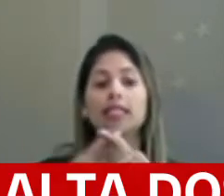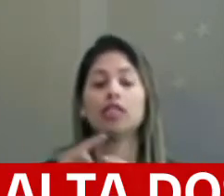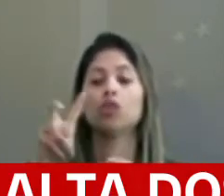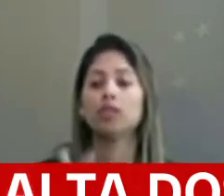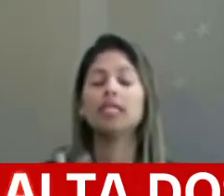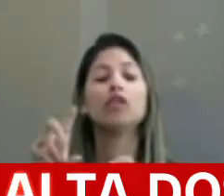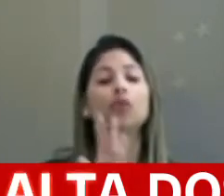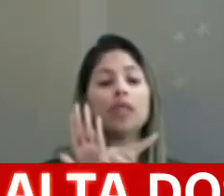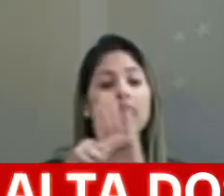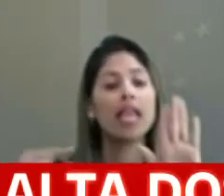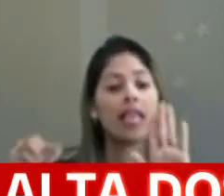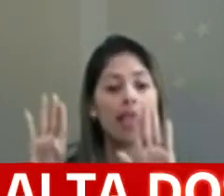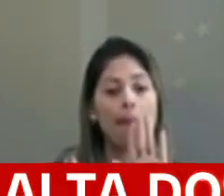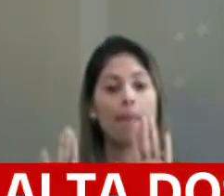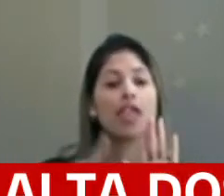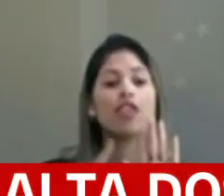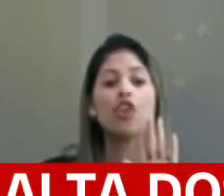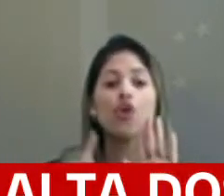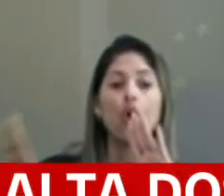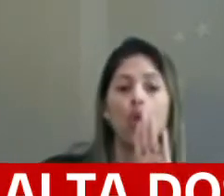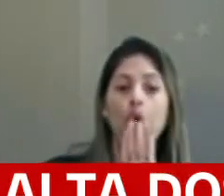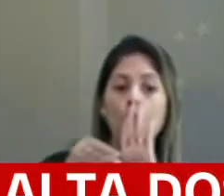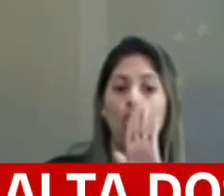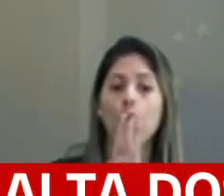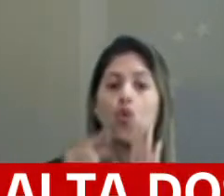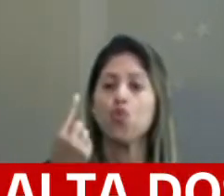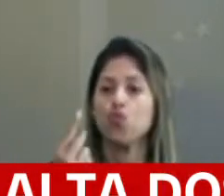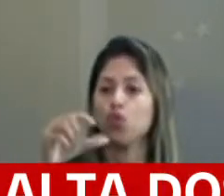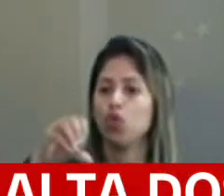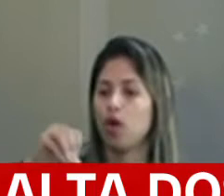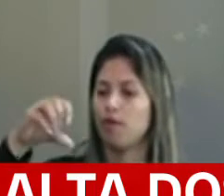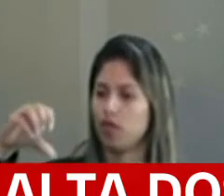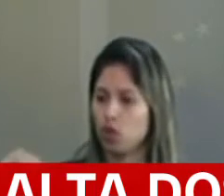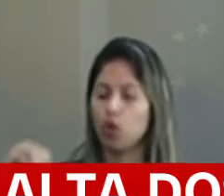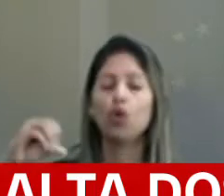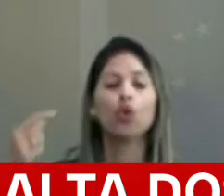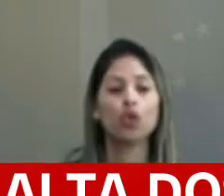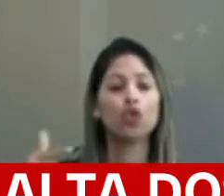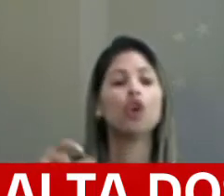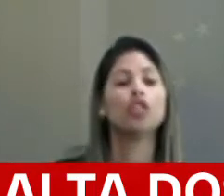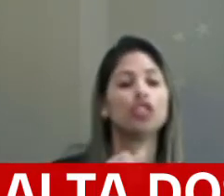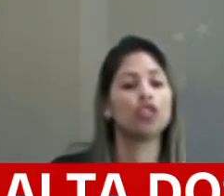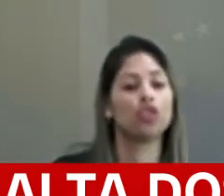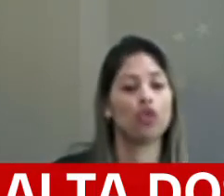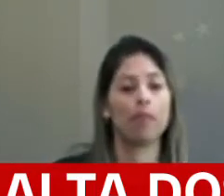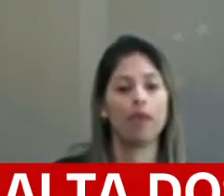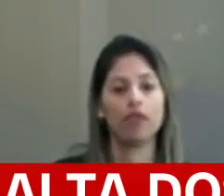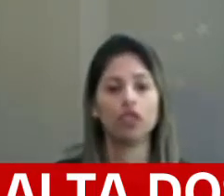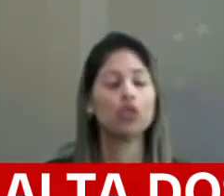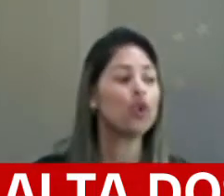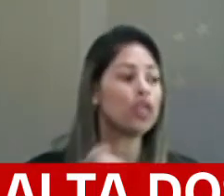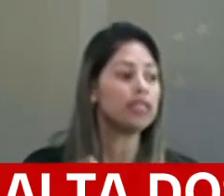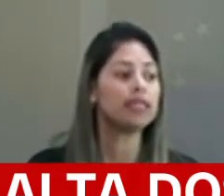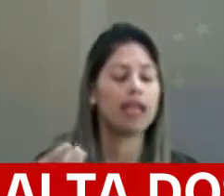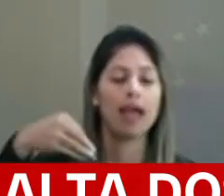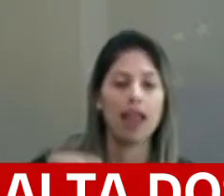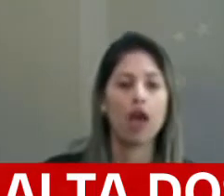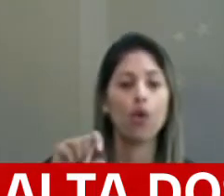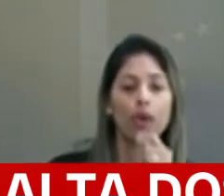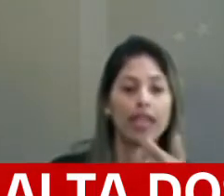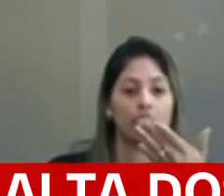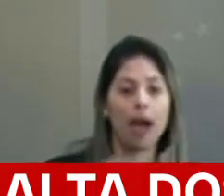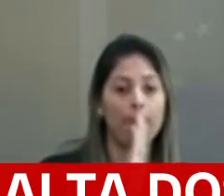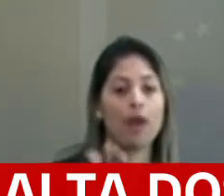da recém-aprovada Lei Complementar 192 de 2022. Como o dispositivo, na forma do substitutivo aprovado